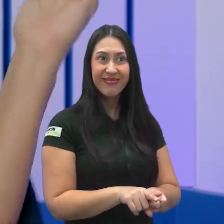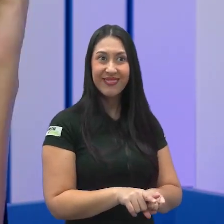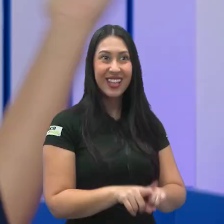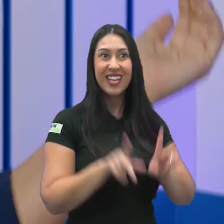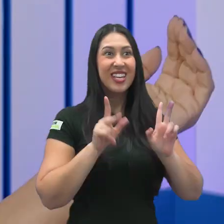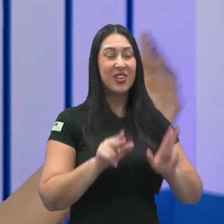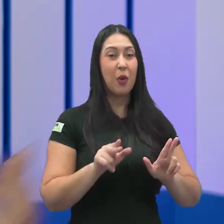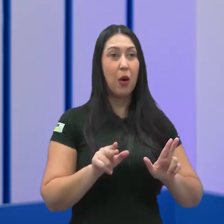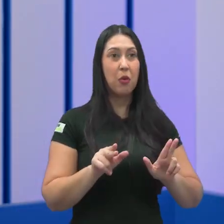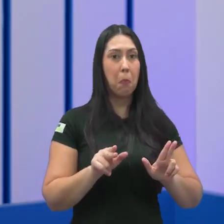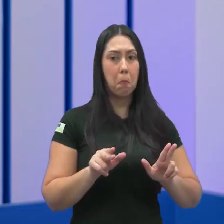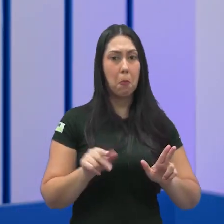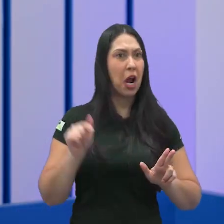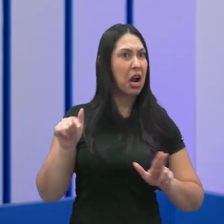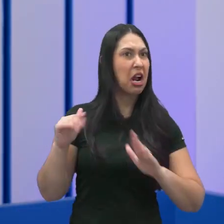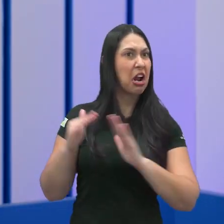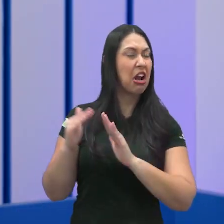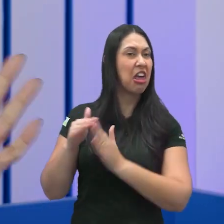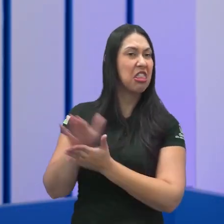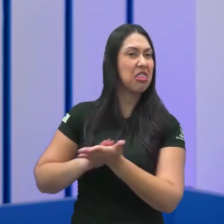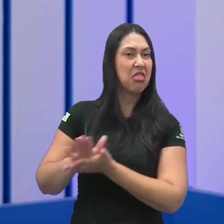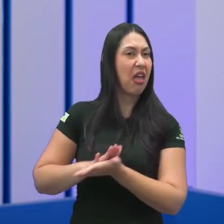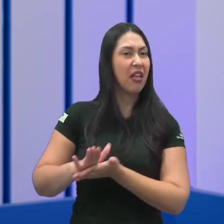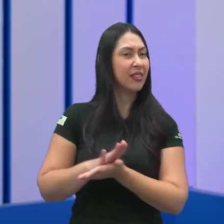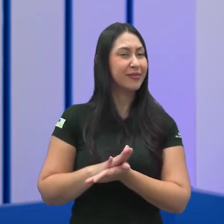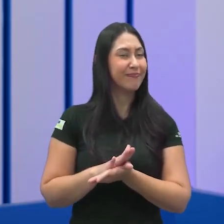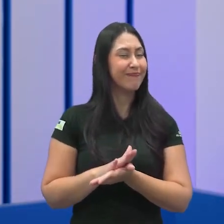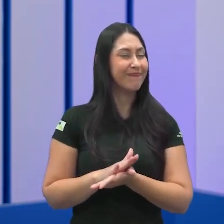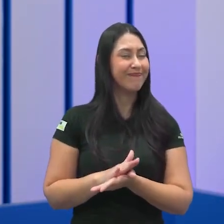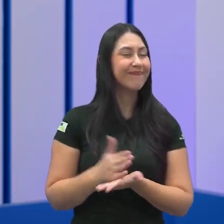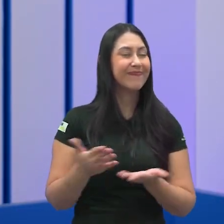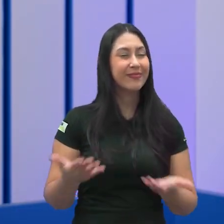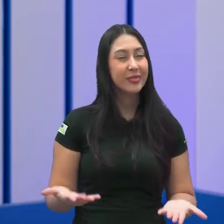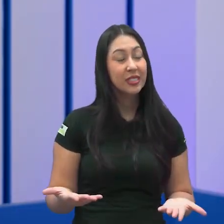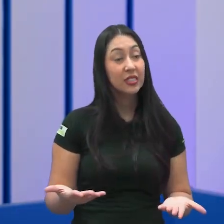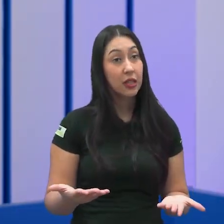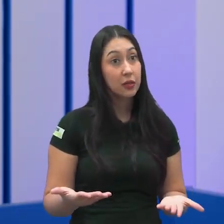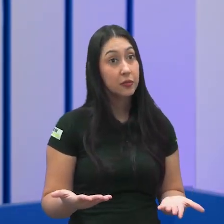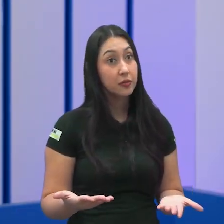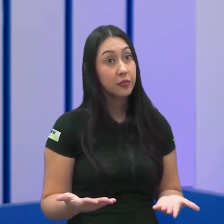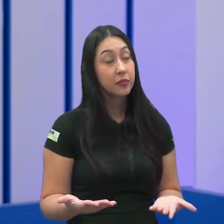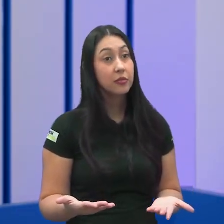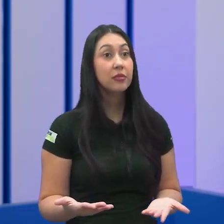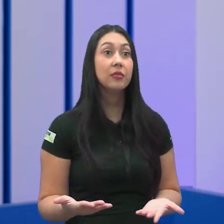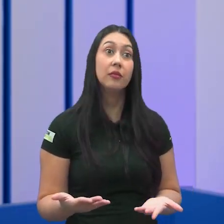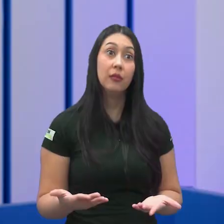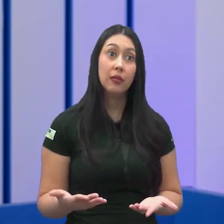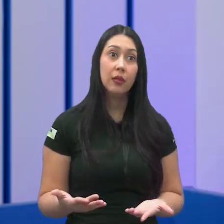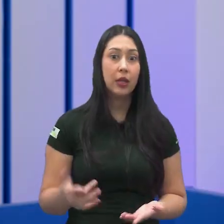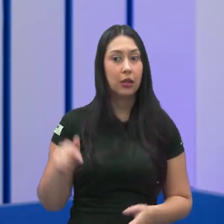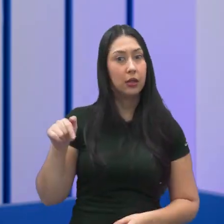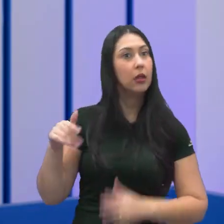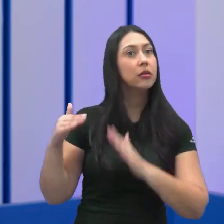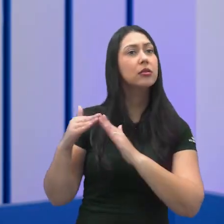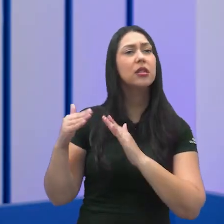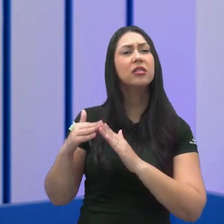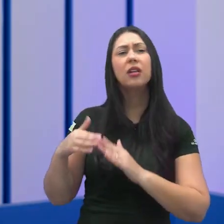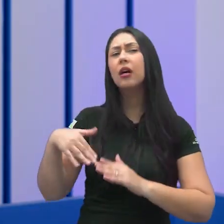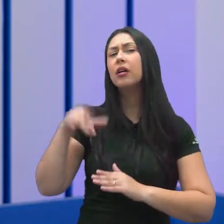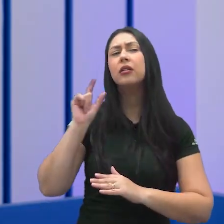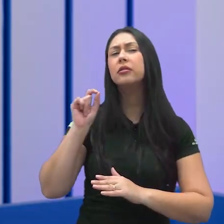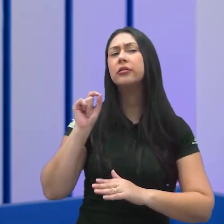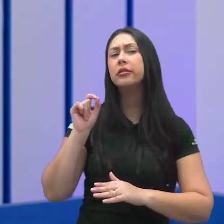não existisse essa outra jornada. Essa jornada não é vista, né? Então, pressupõe-se que exista alguém que está